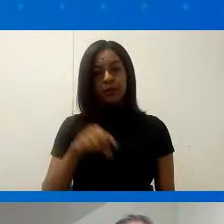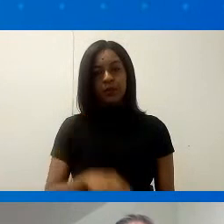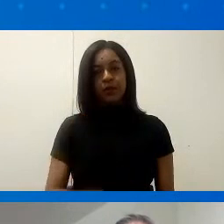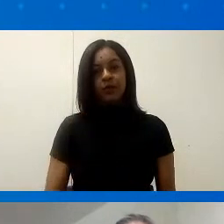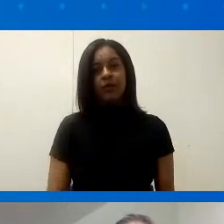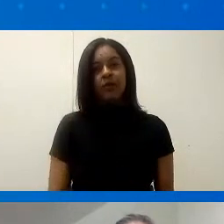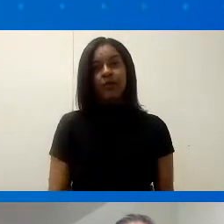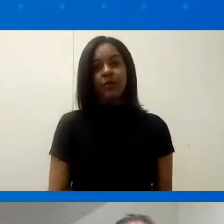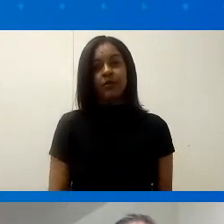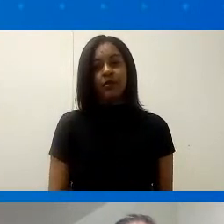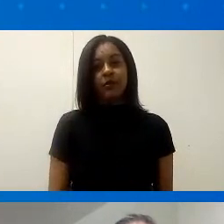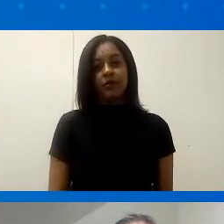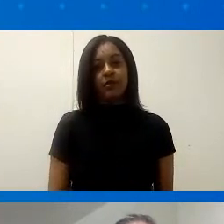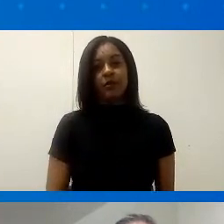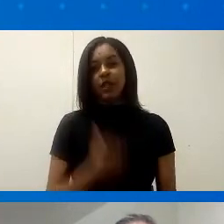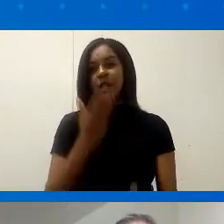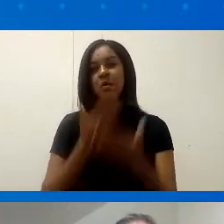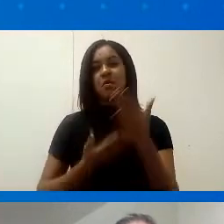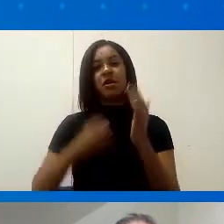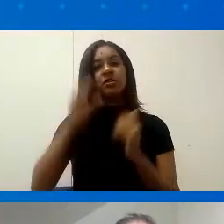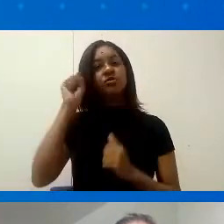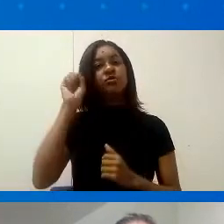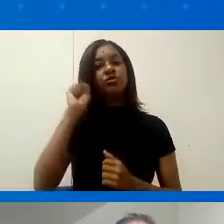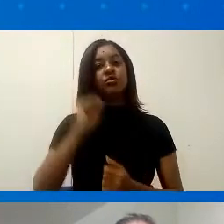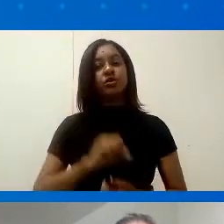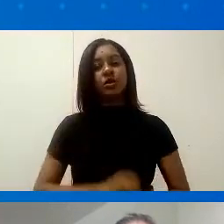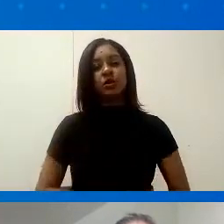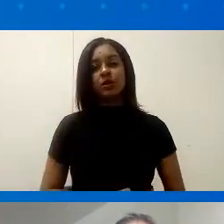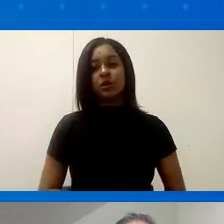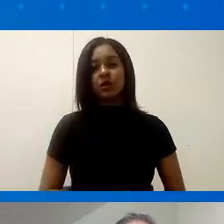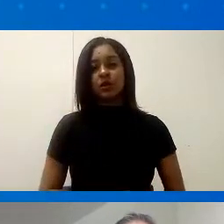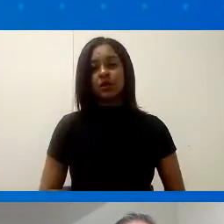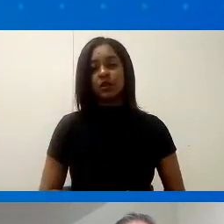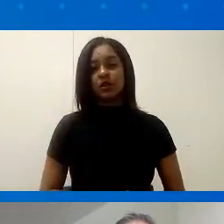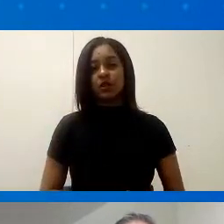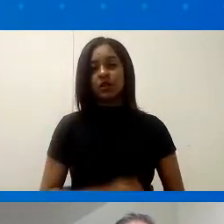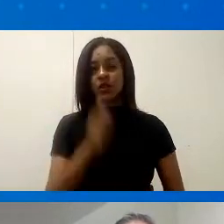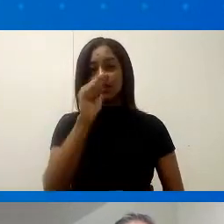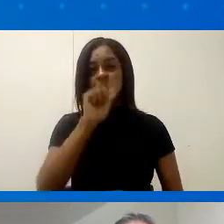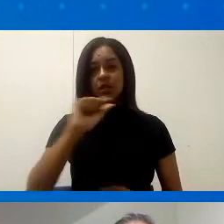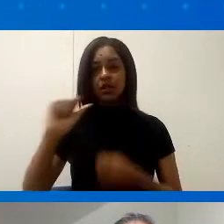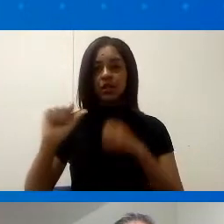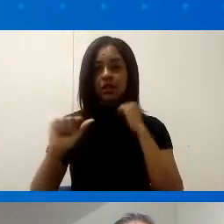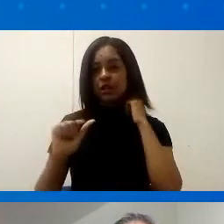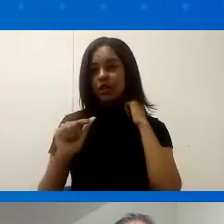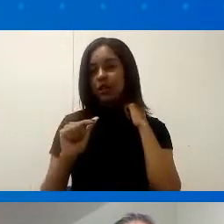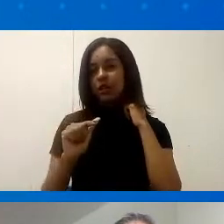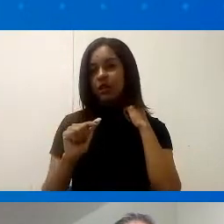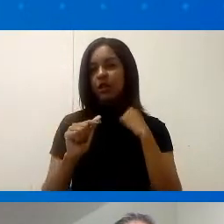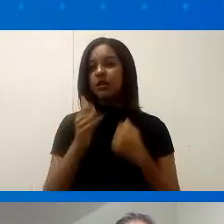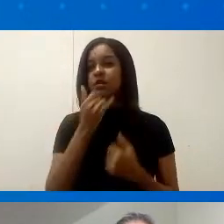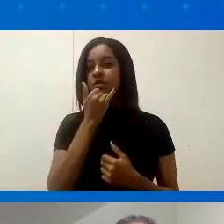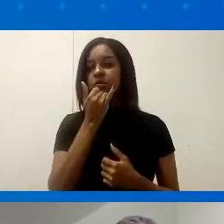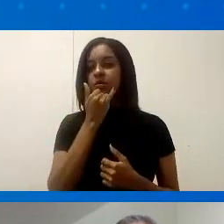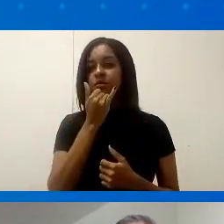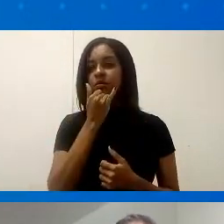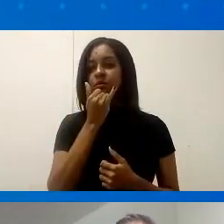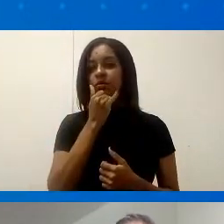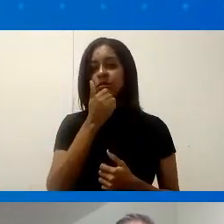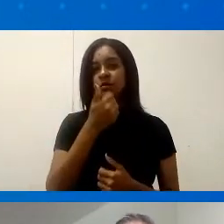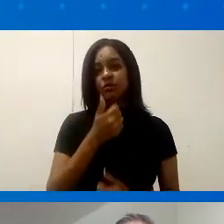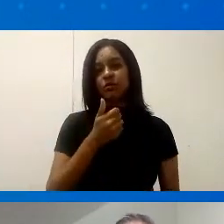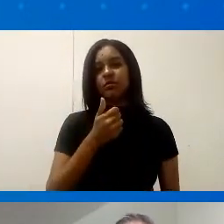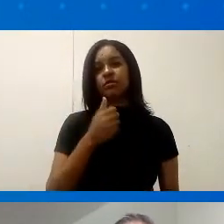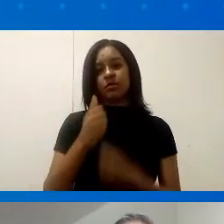eu perdi o seu áudio a continuação da pergunta desculpa na portaria 217 de 2019